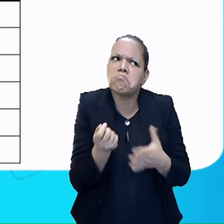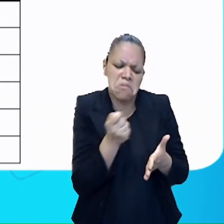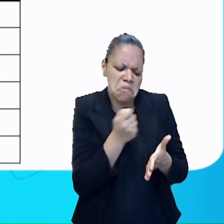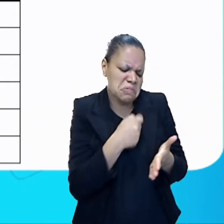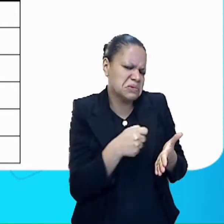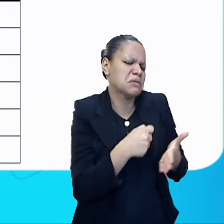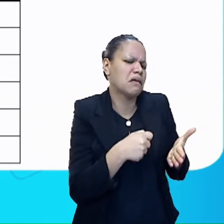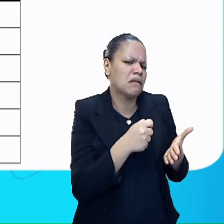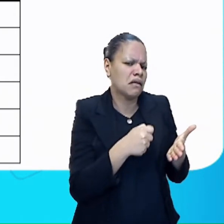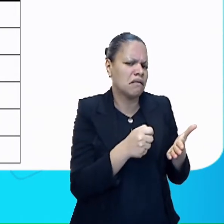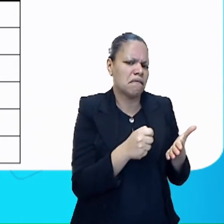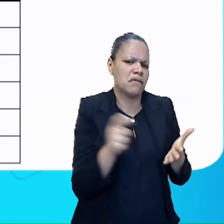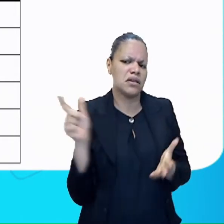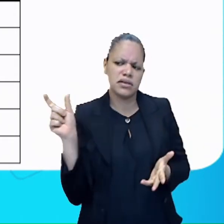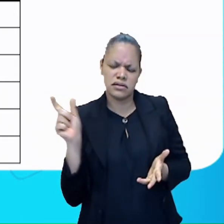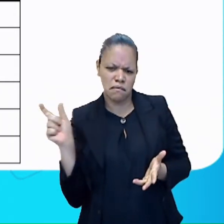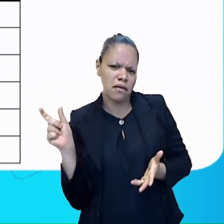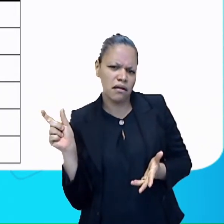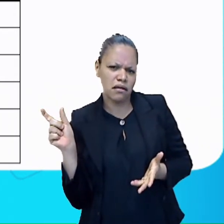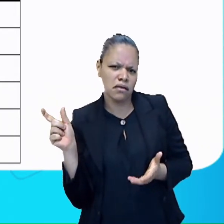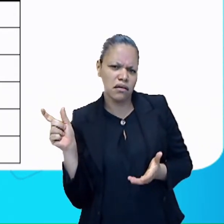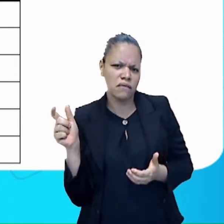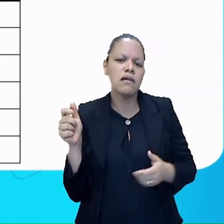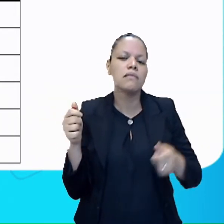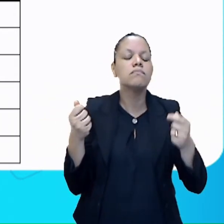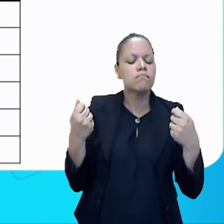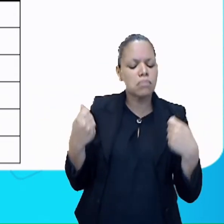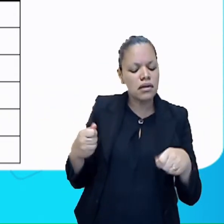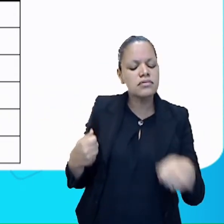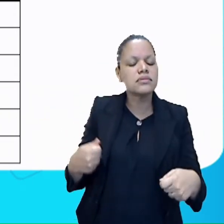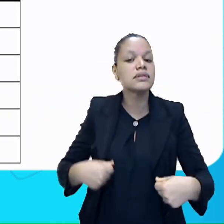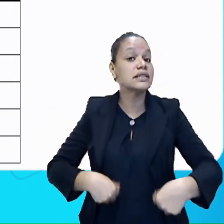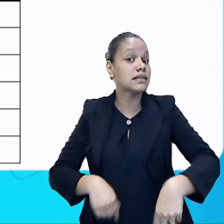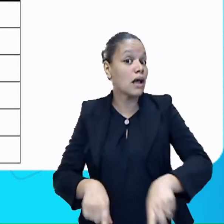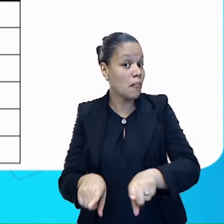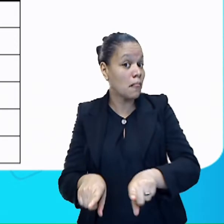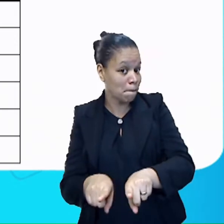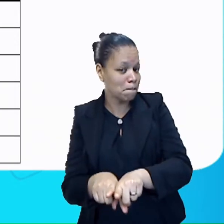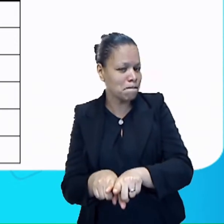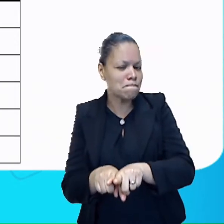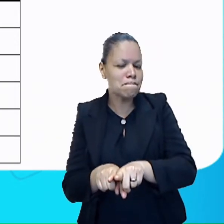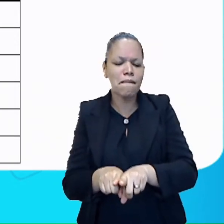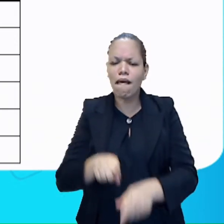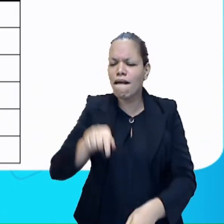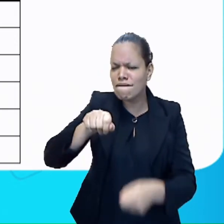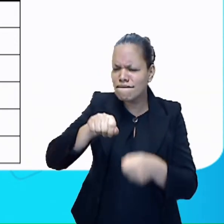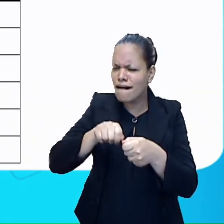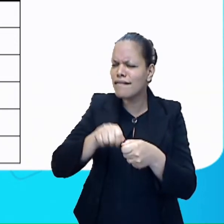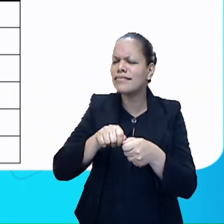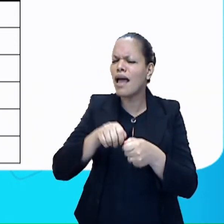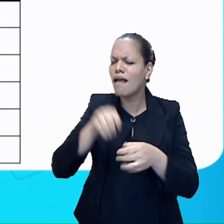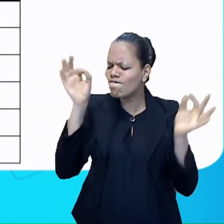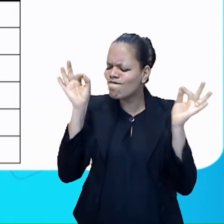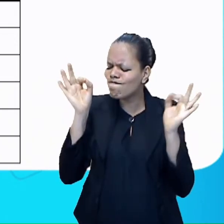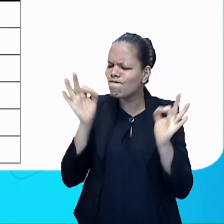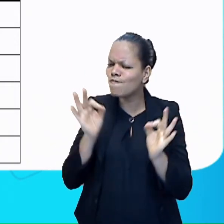quando a gente vai registrar essa palavra, ou seja, escrever, a gente escreve,